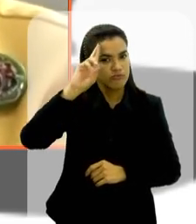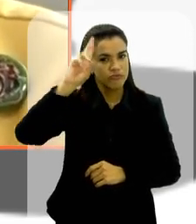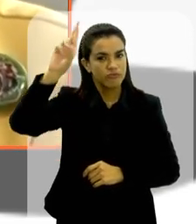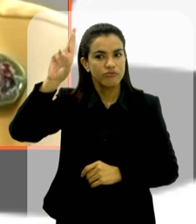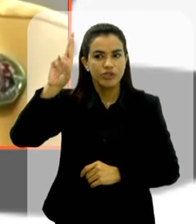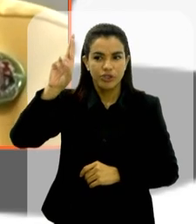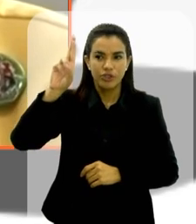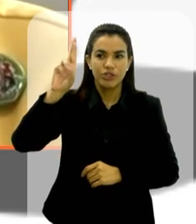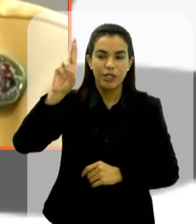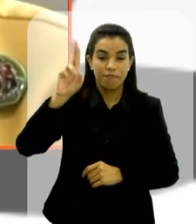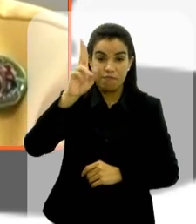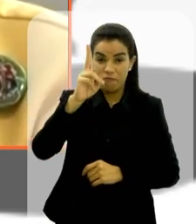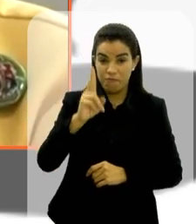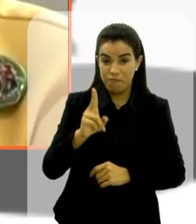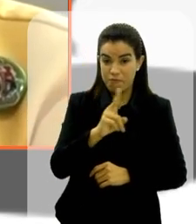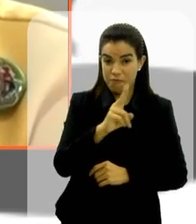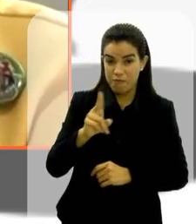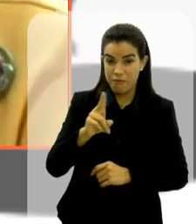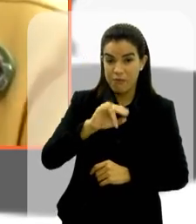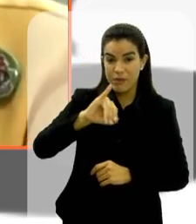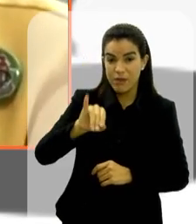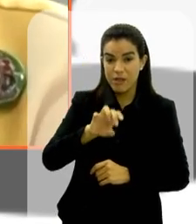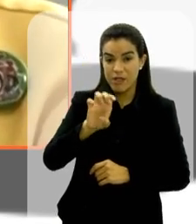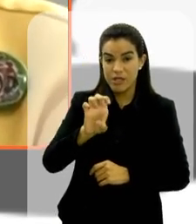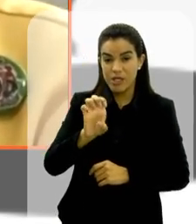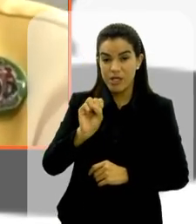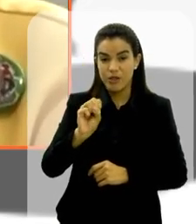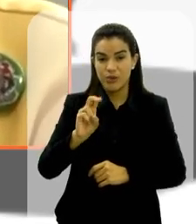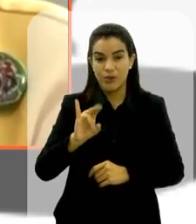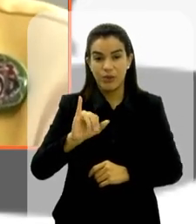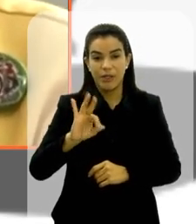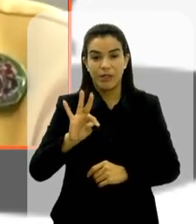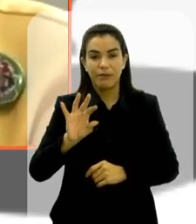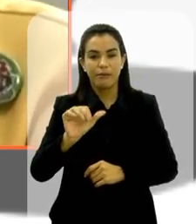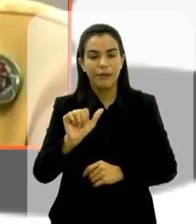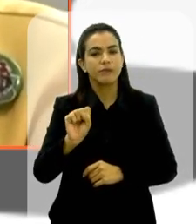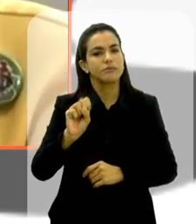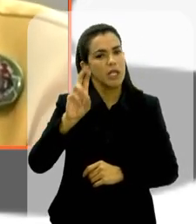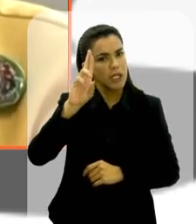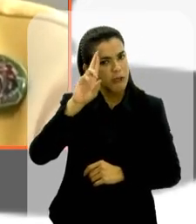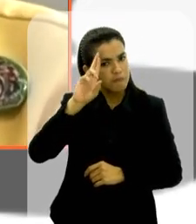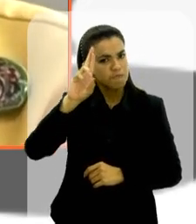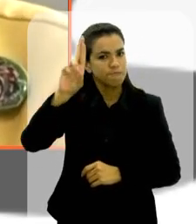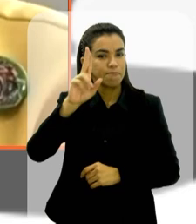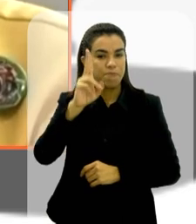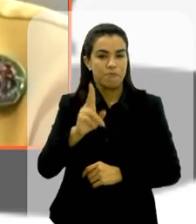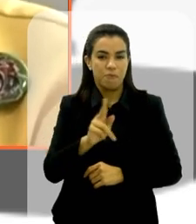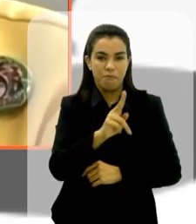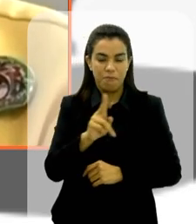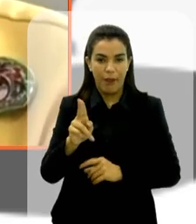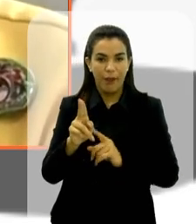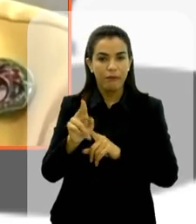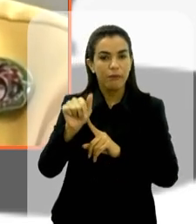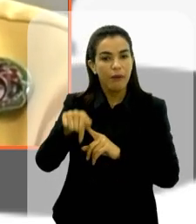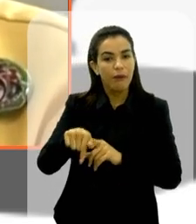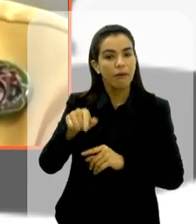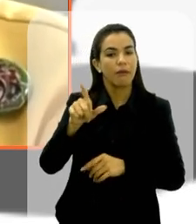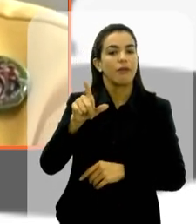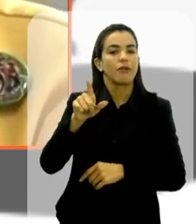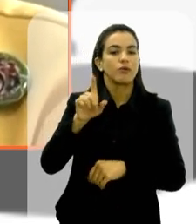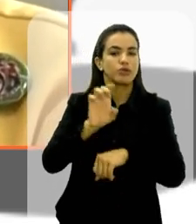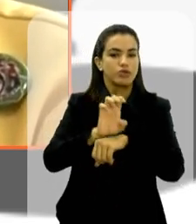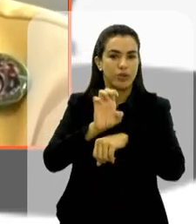o chefe dos padres jesuítas, o provincial, chefe provincial dos padres jesuítas aqui no Espírito